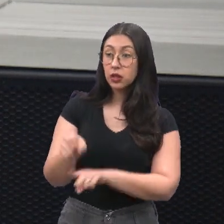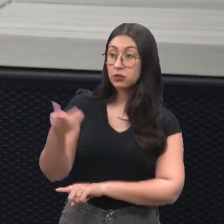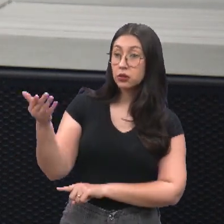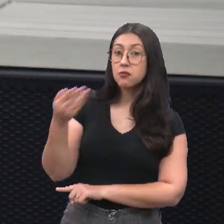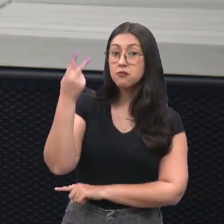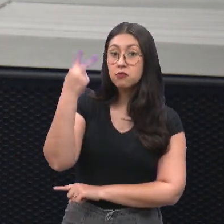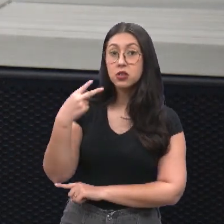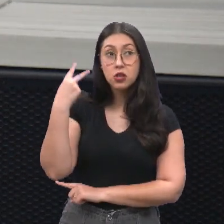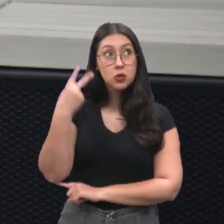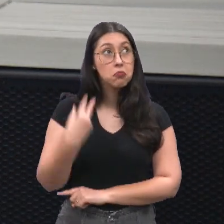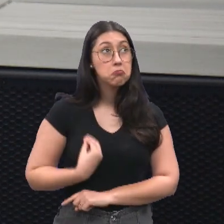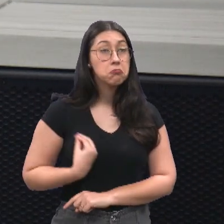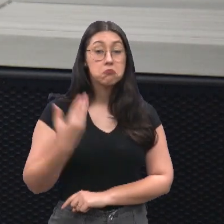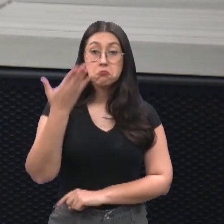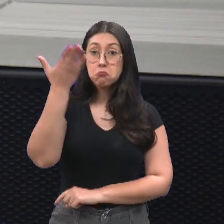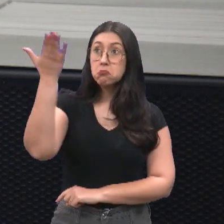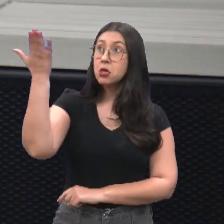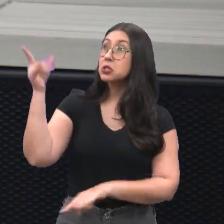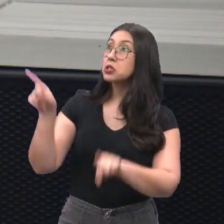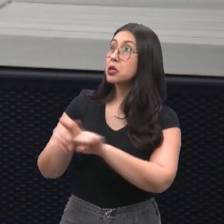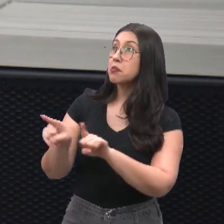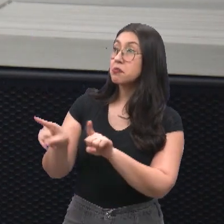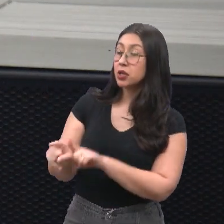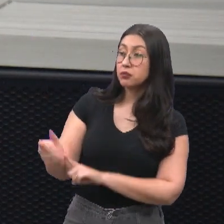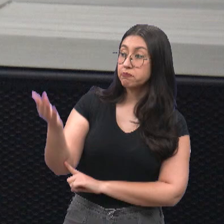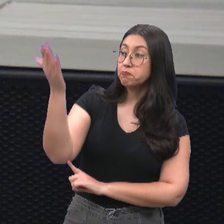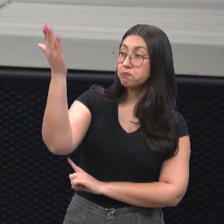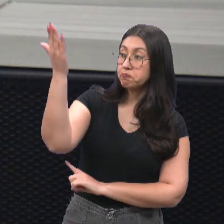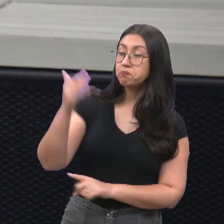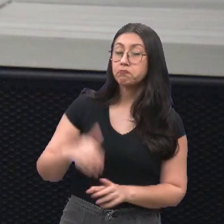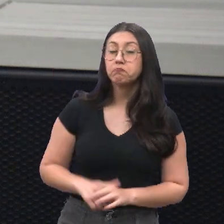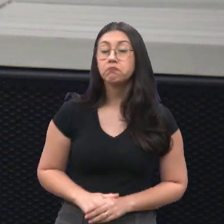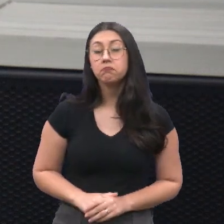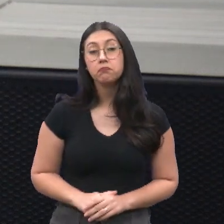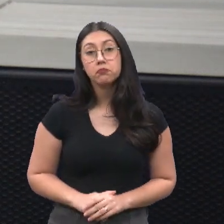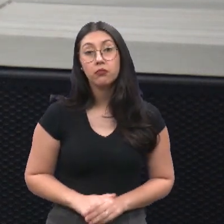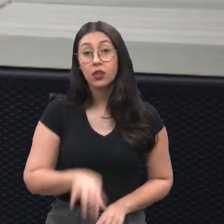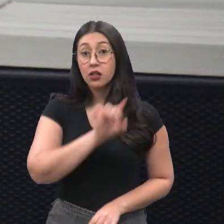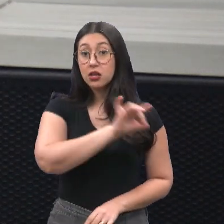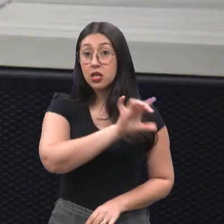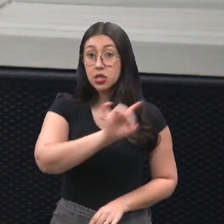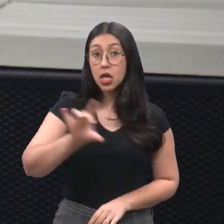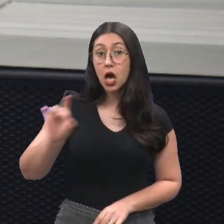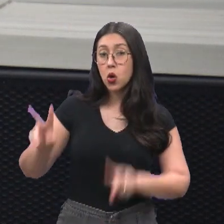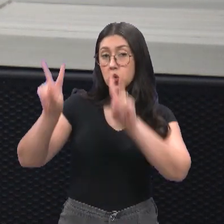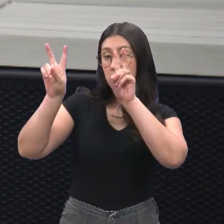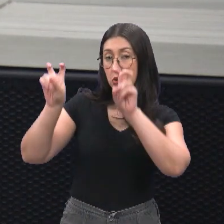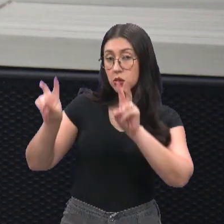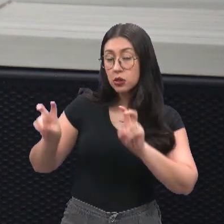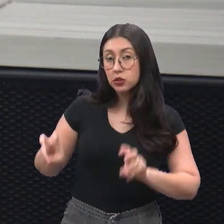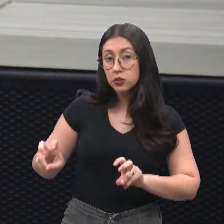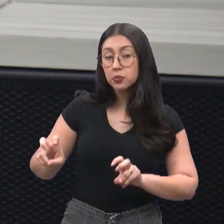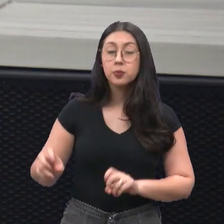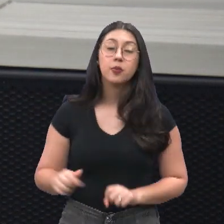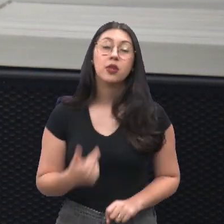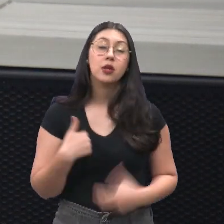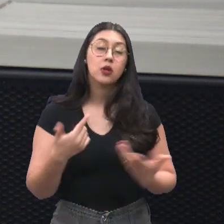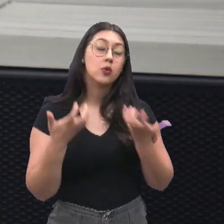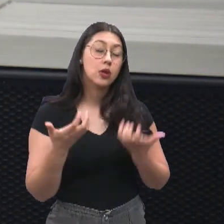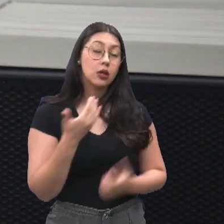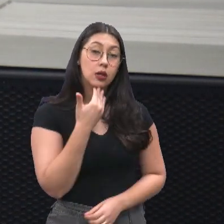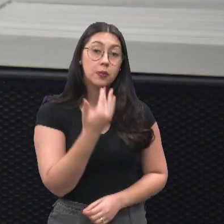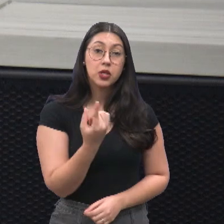presentes, ao pessoal que está também aqui na galeria, cada um com a sua pauta. Eu quero pedir um minuto de silêncio